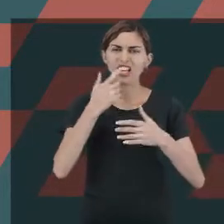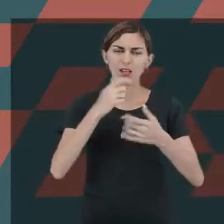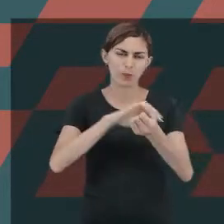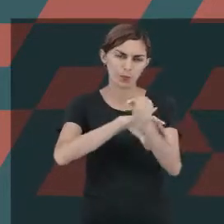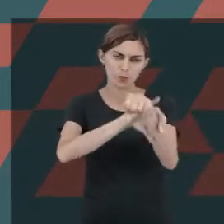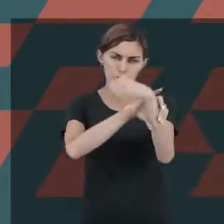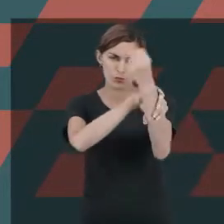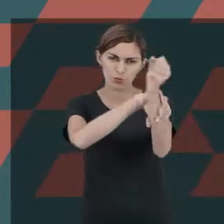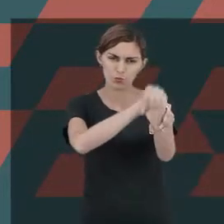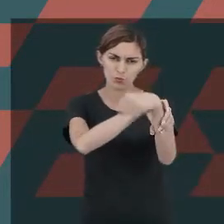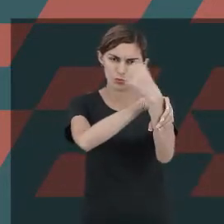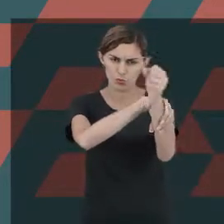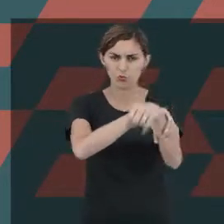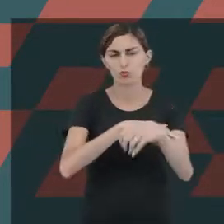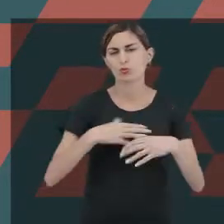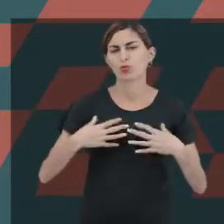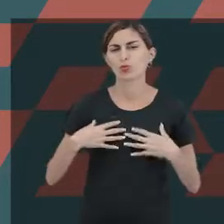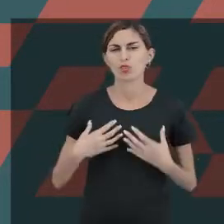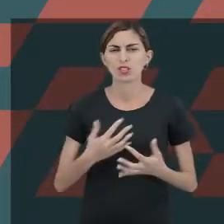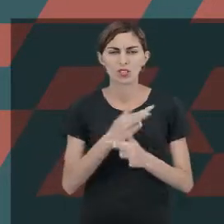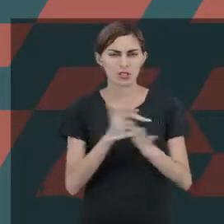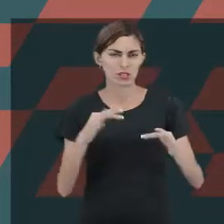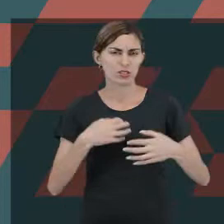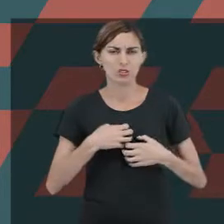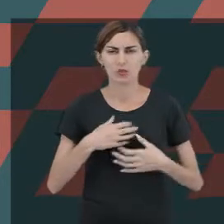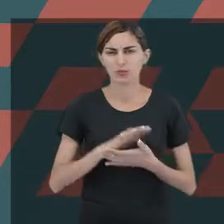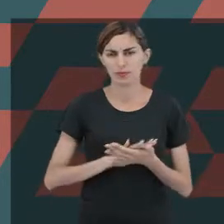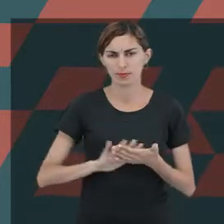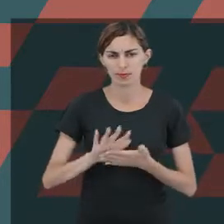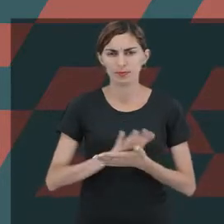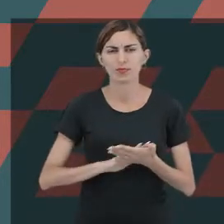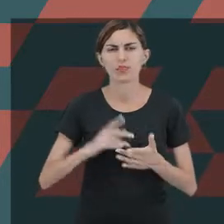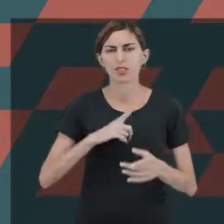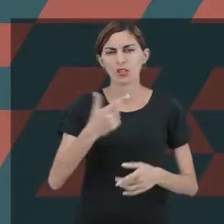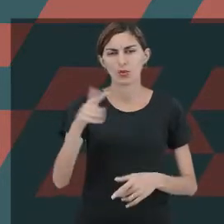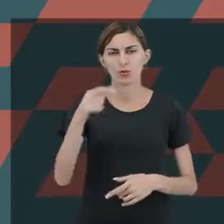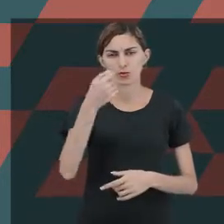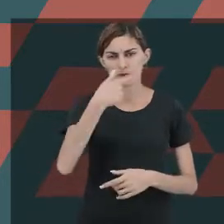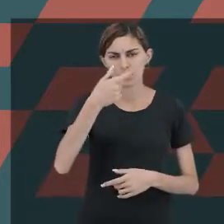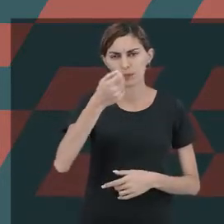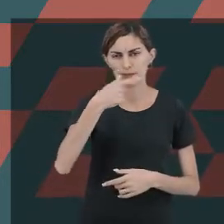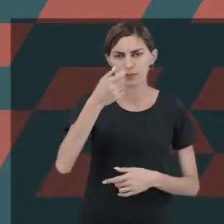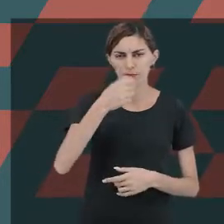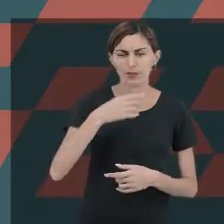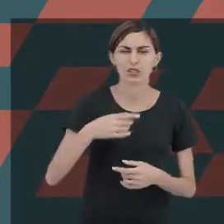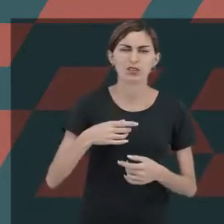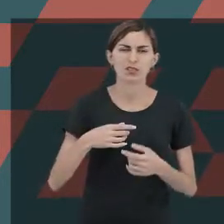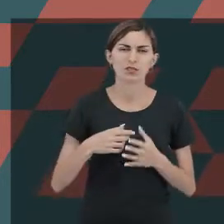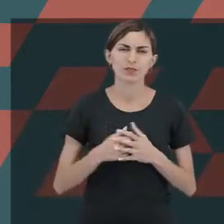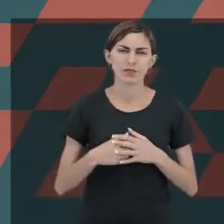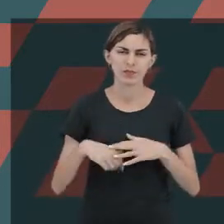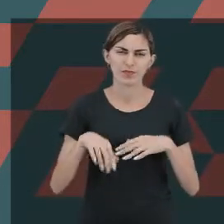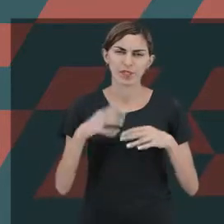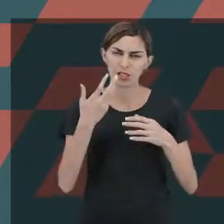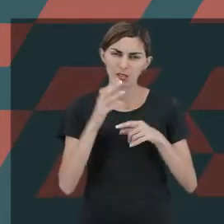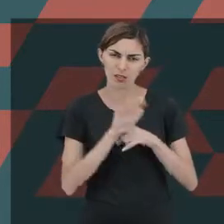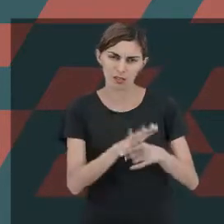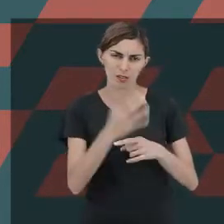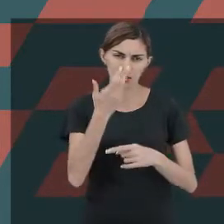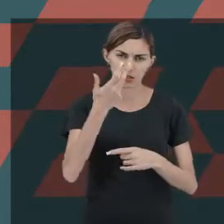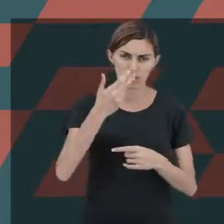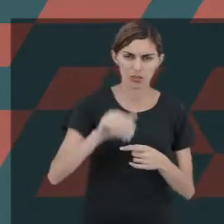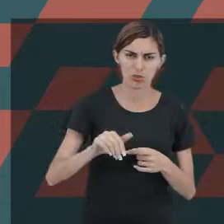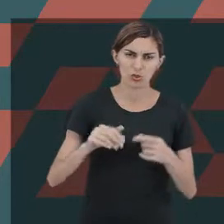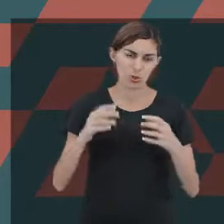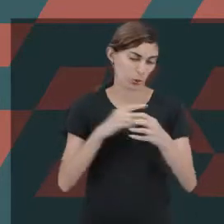poder se posicionar melhor, não sentir dor, mas a gente também tem uma droga que é localizada, então se uma criança aqui, ela não é toda